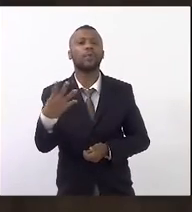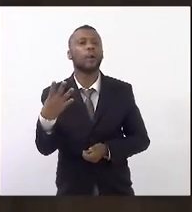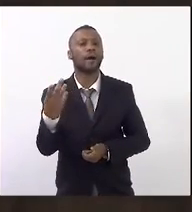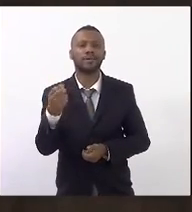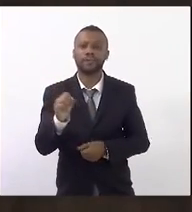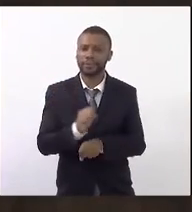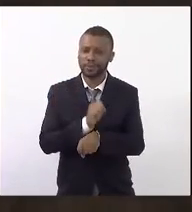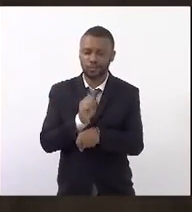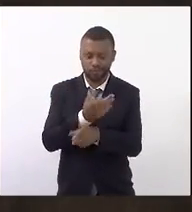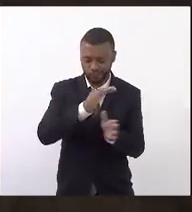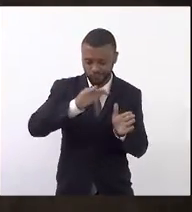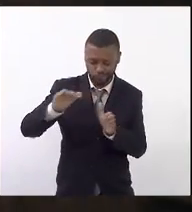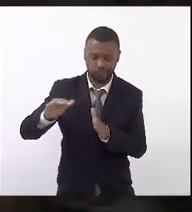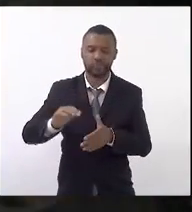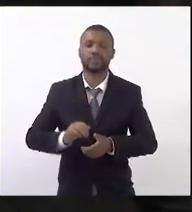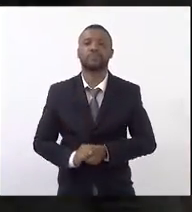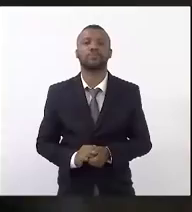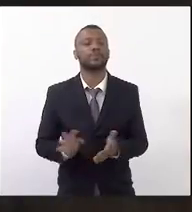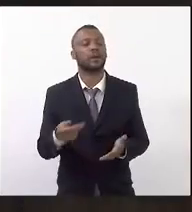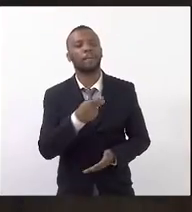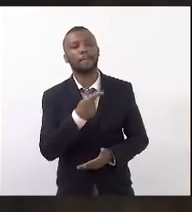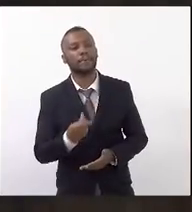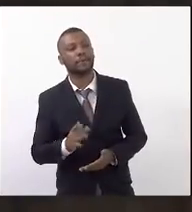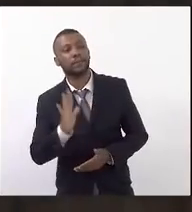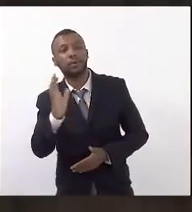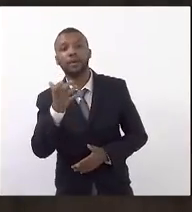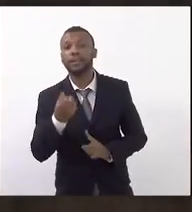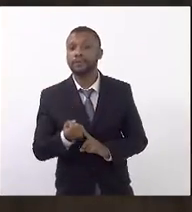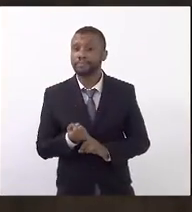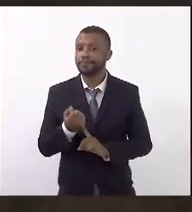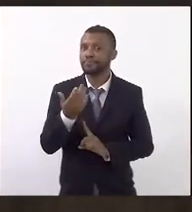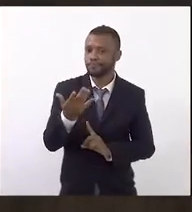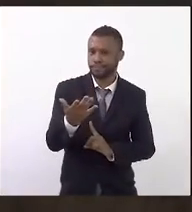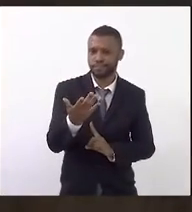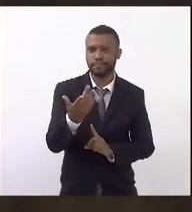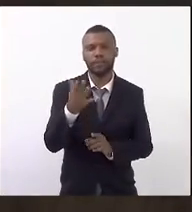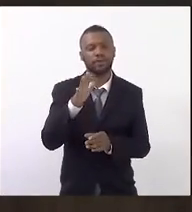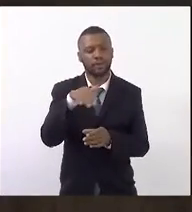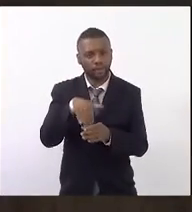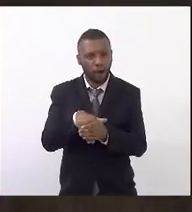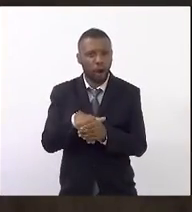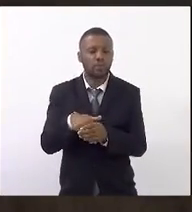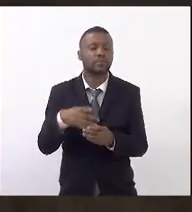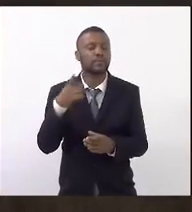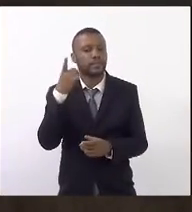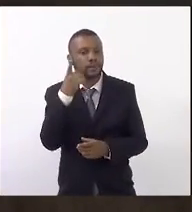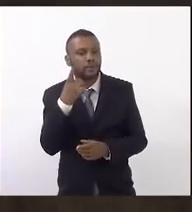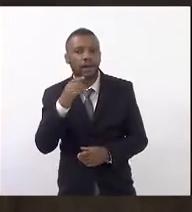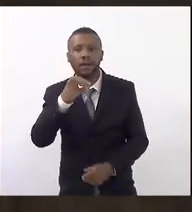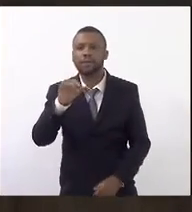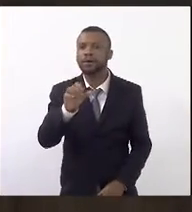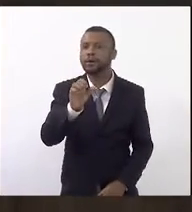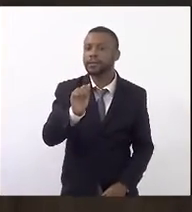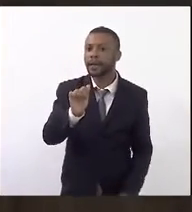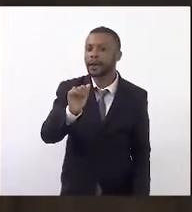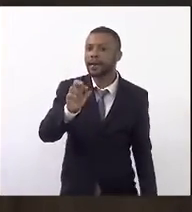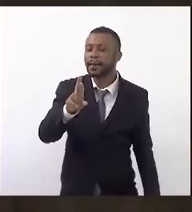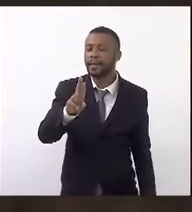presidente, eu queria fazer também esta declaração, deputado Jair Bittencourt,